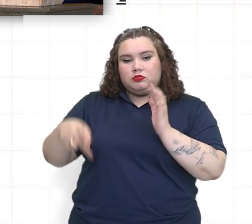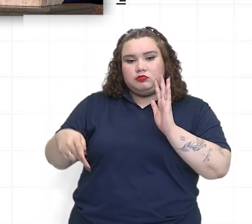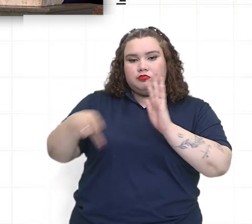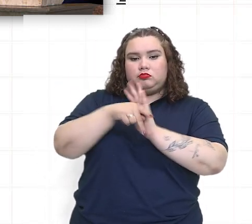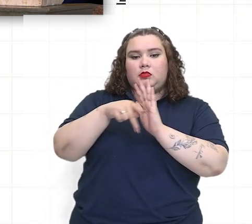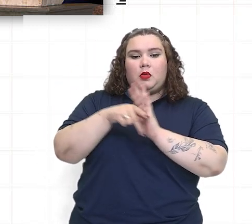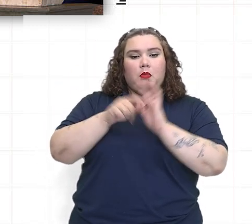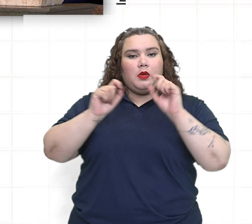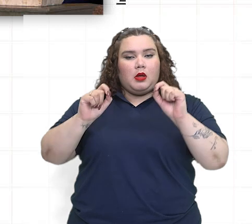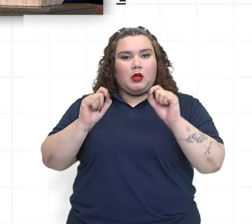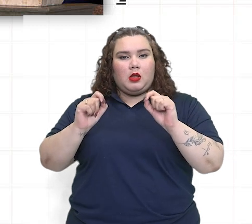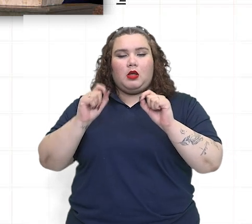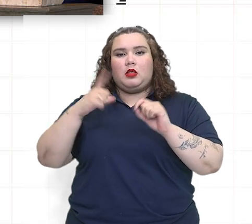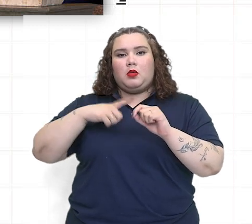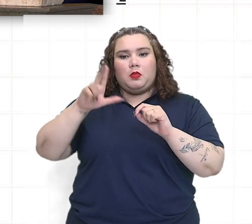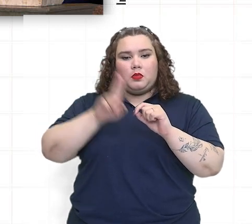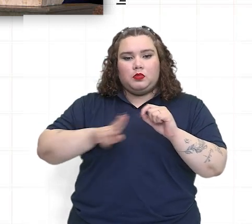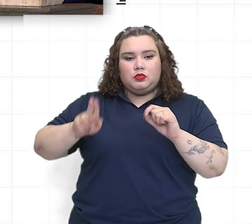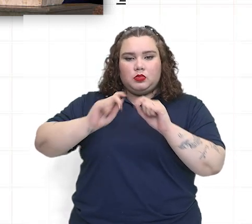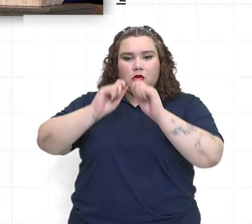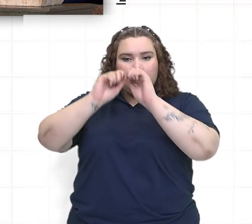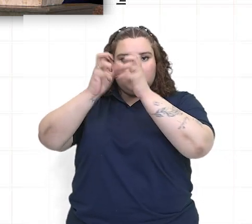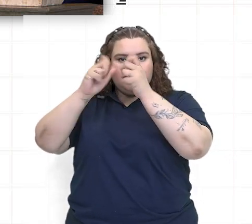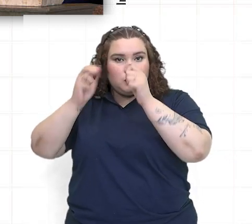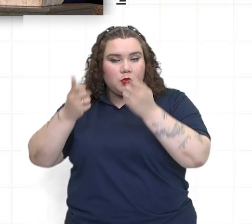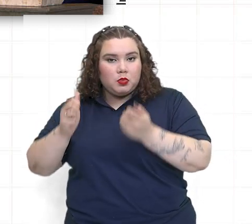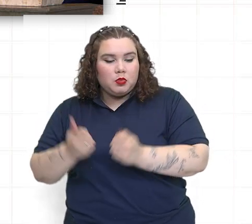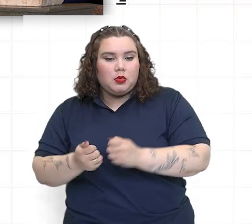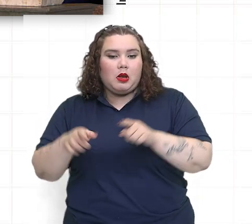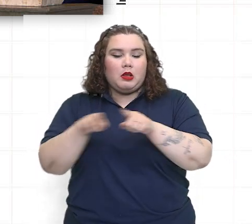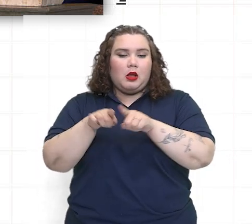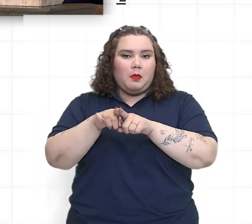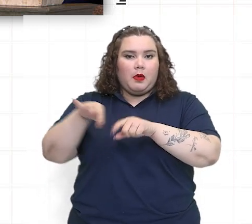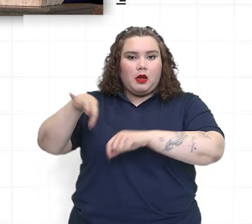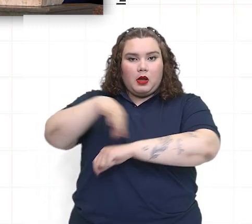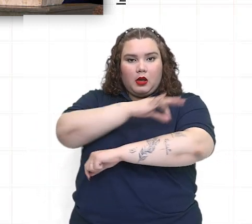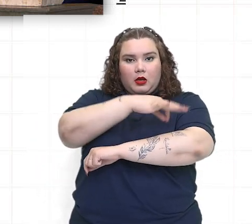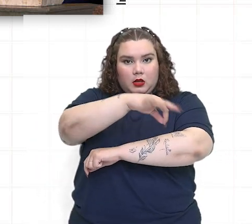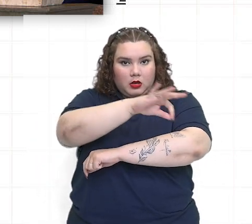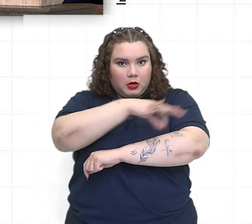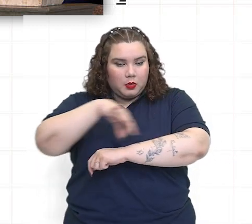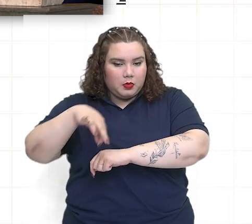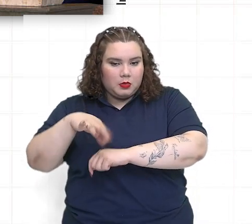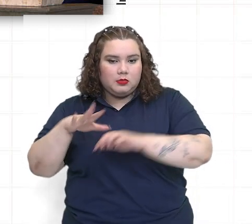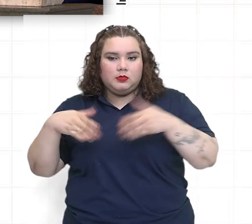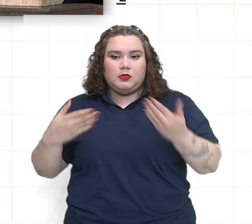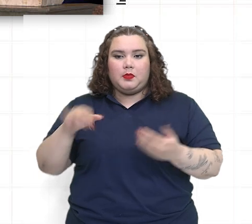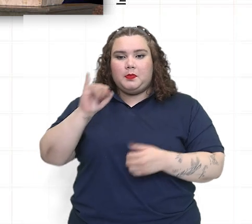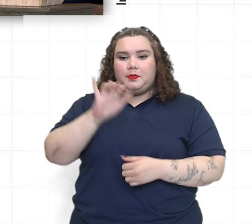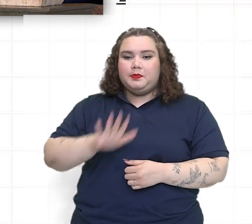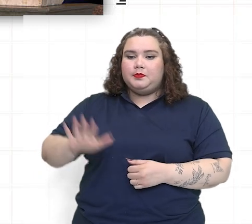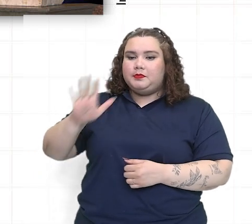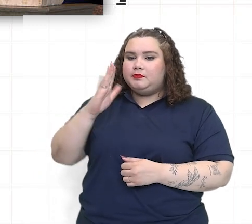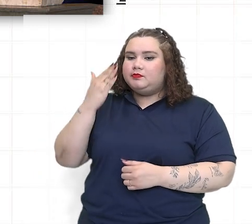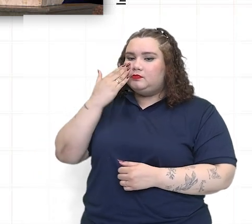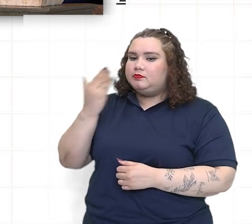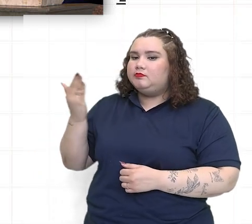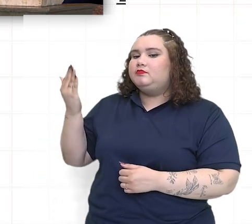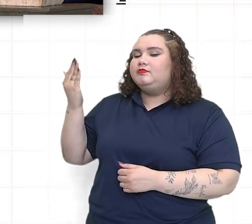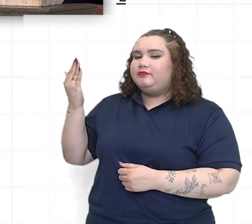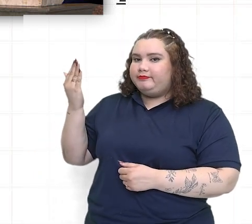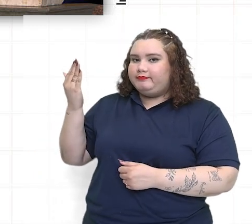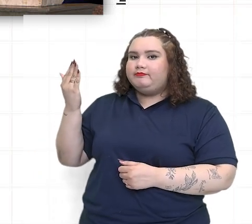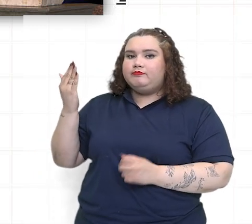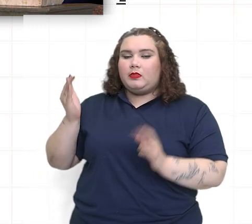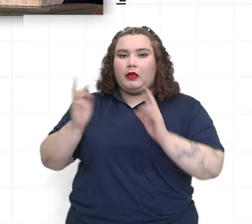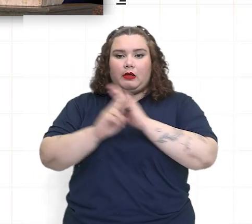foi especialmente apreciada na escultura e na arquitetura. Por isso, uma imagem aí para vocês, né, muito ligada,